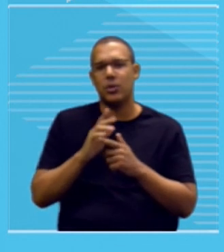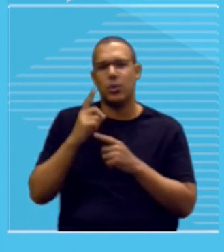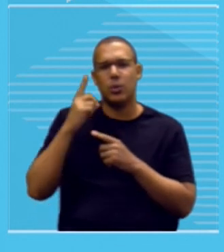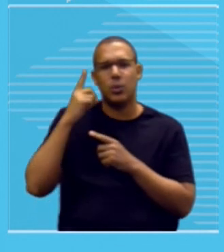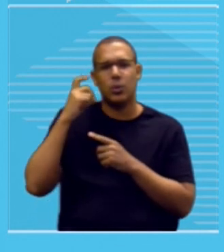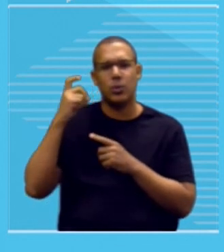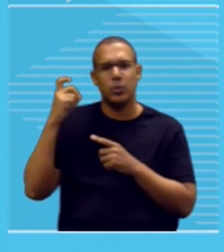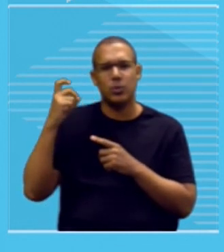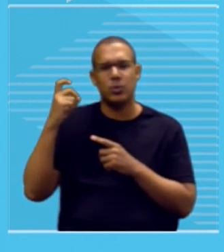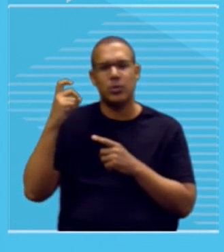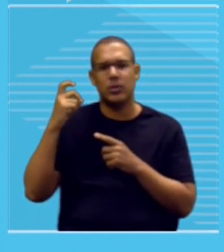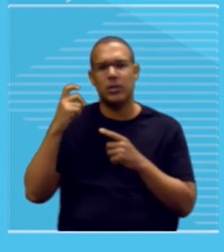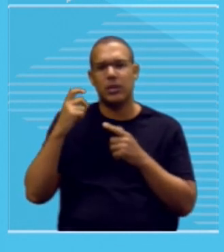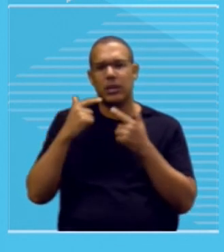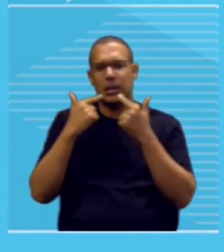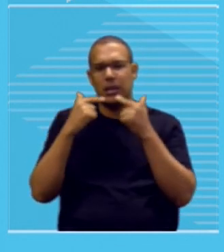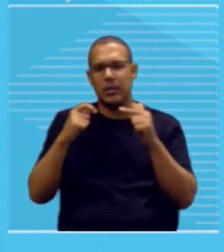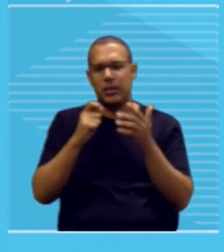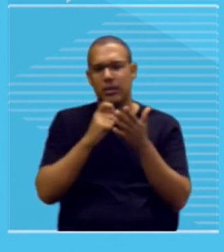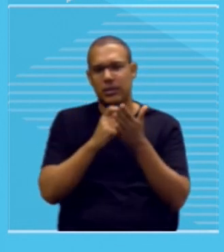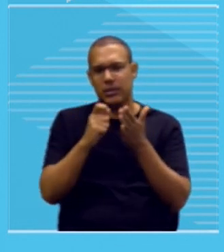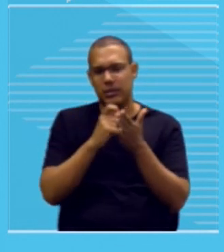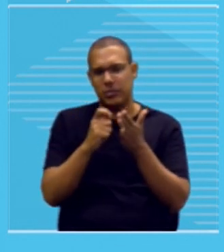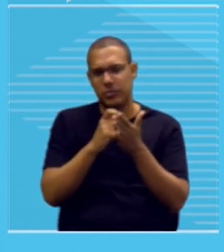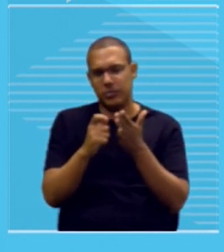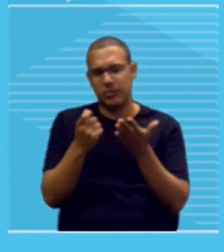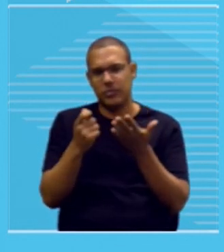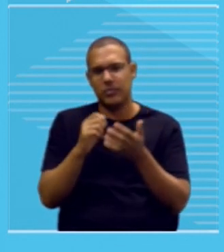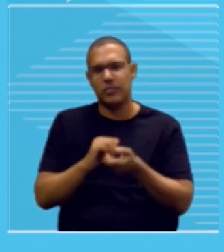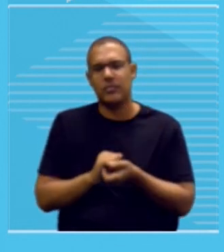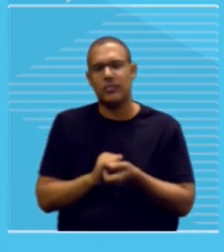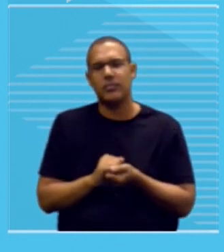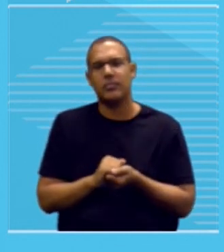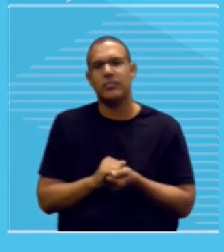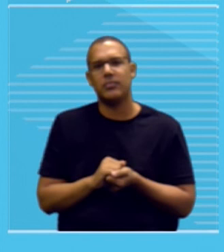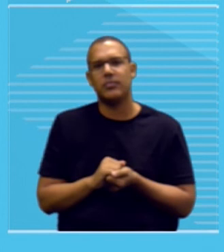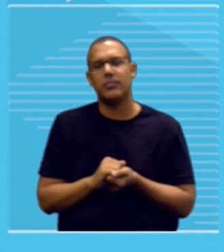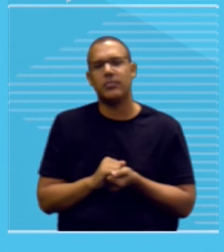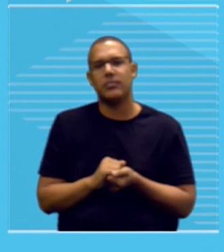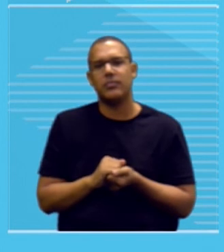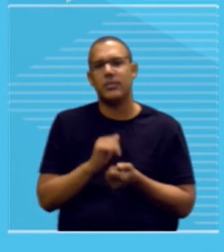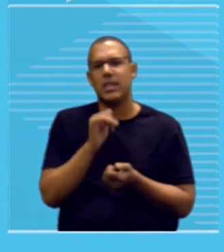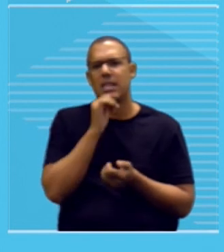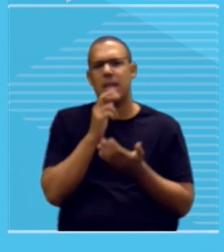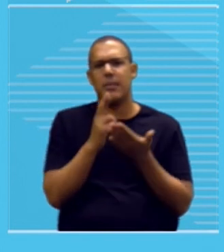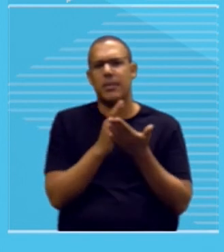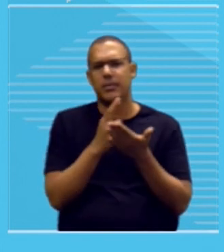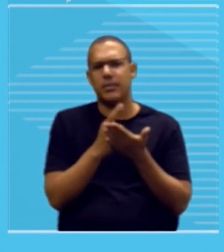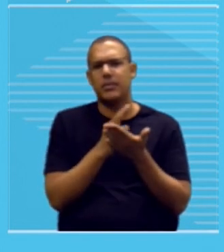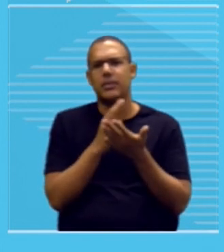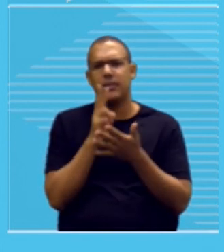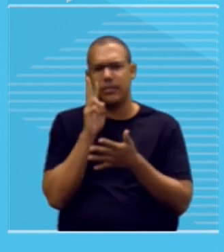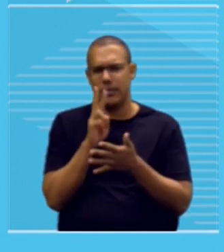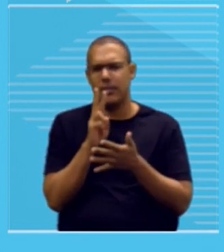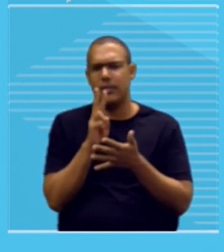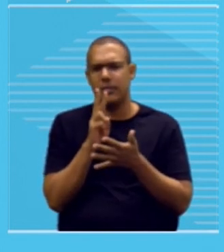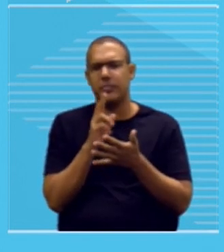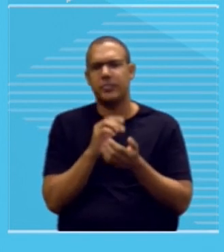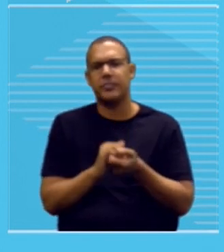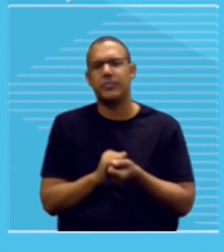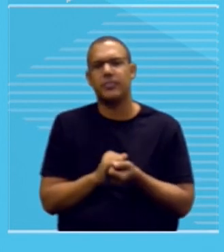na linguagem escrita se você pega por exemplo revistas em quadrinhos você encontra muito disso